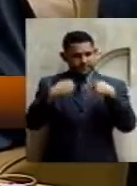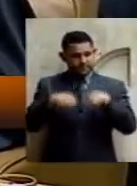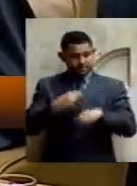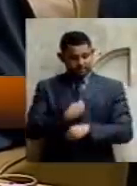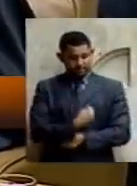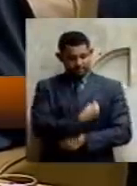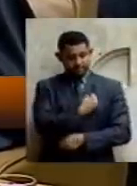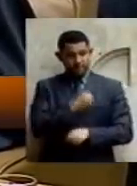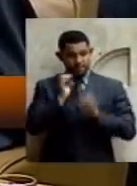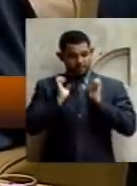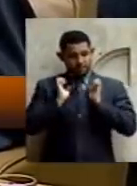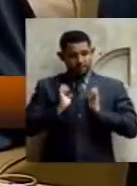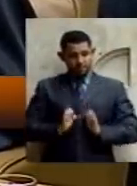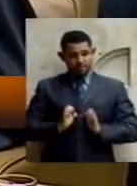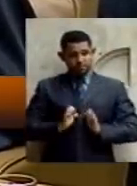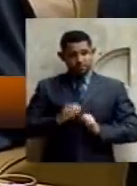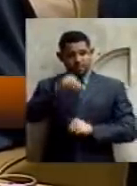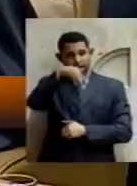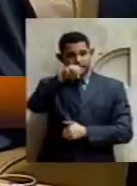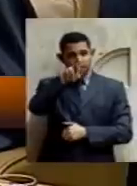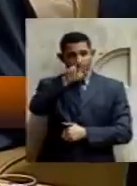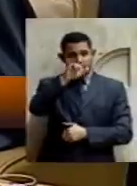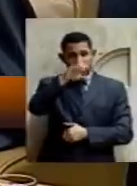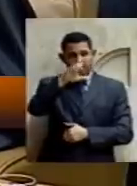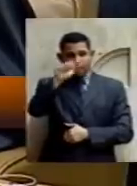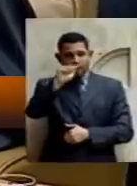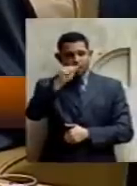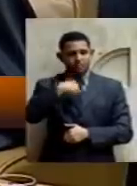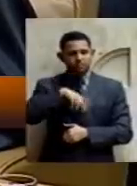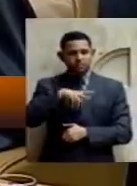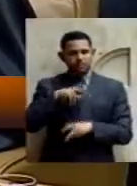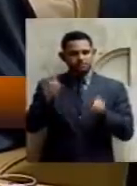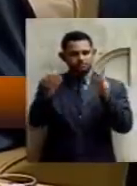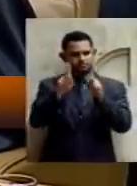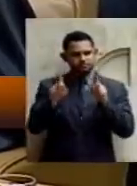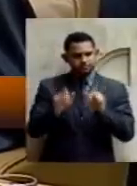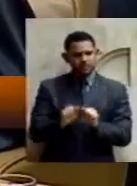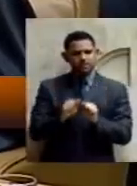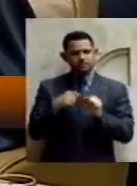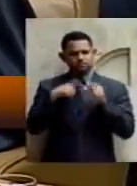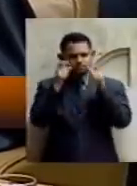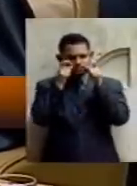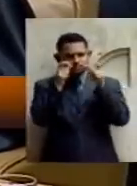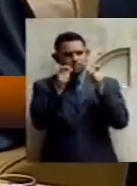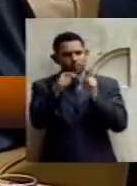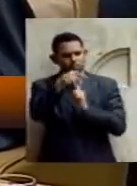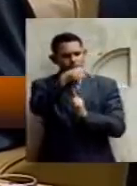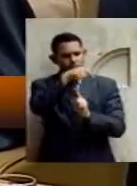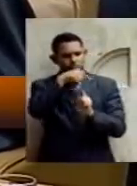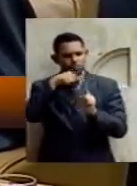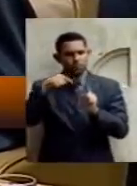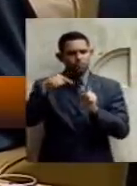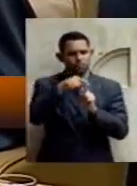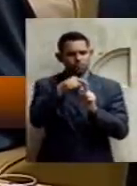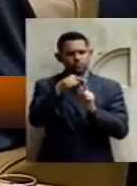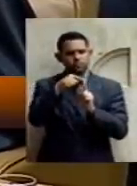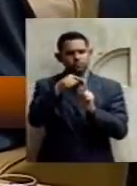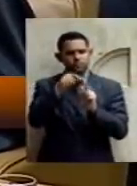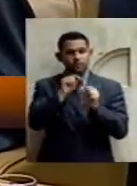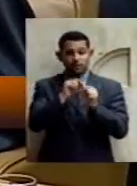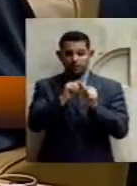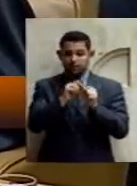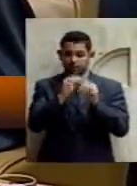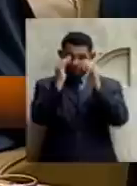caráter, elevação moral, imparcialidade olímpica, tudo envolto na mais variada e profunda